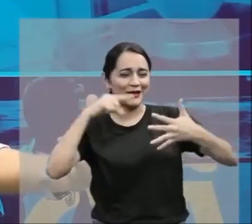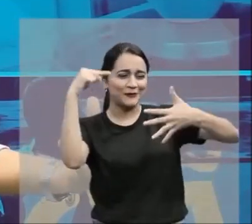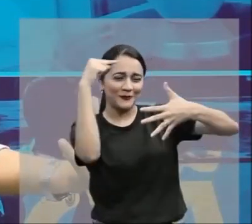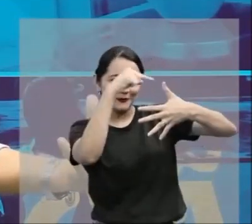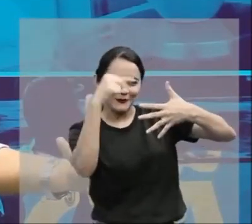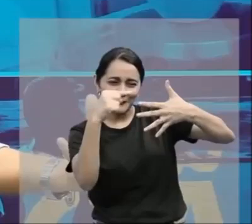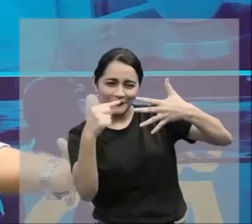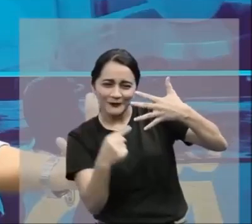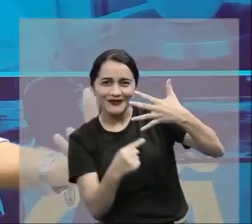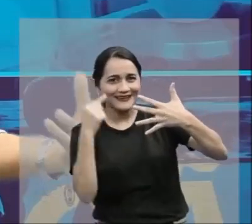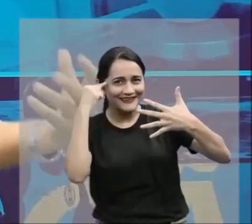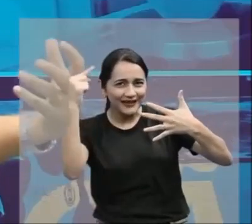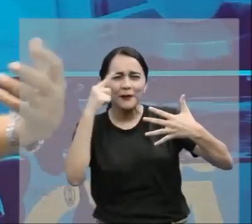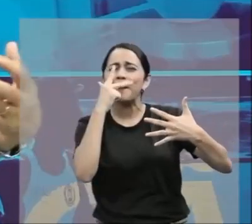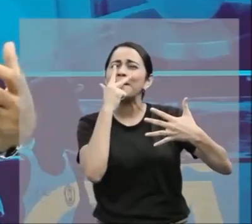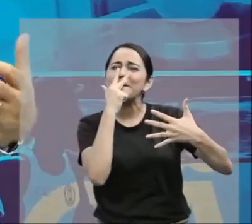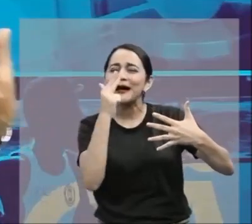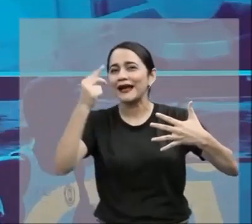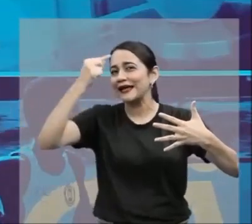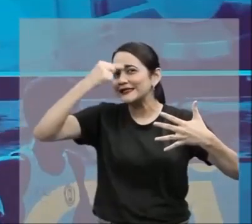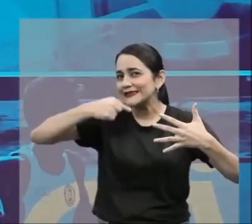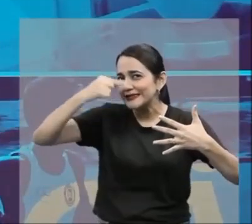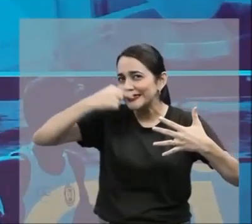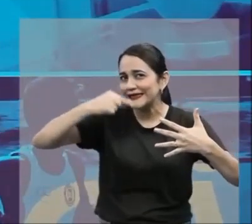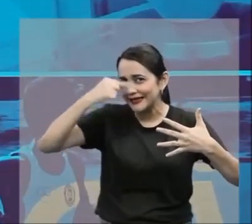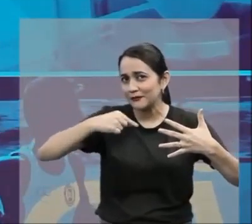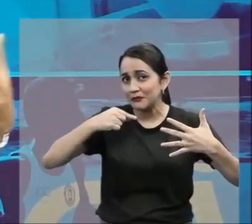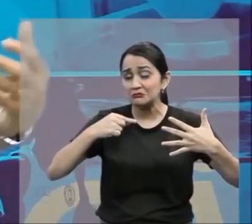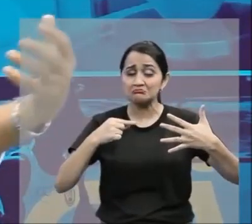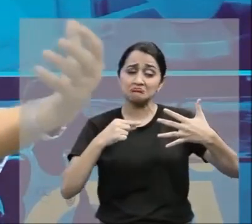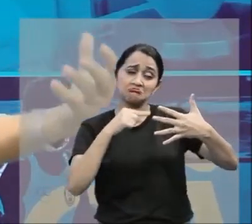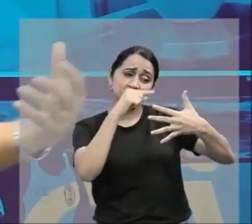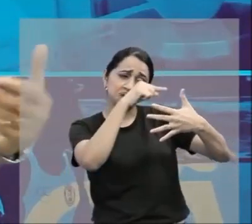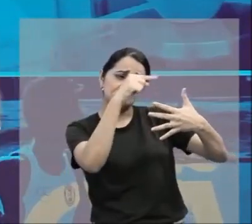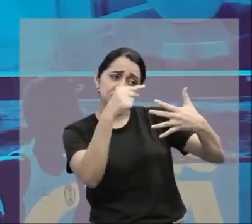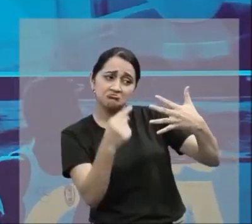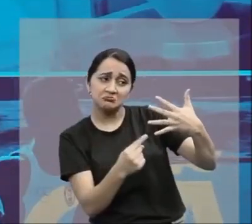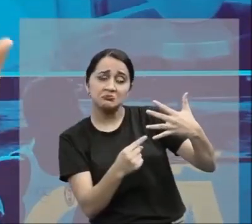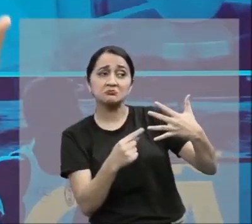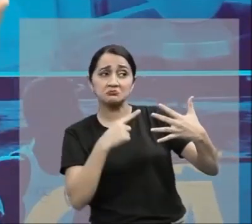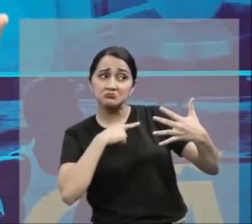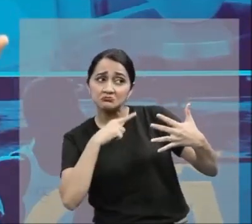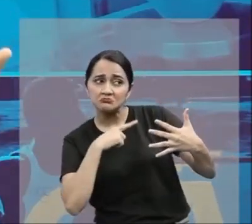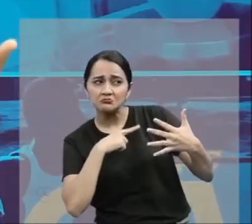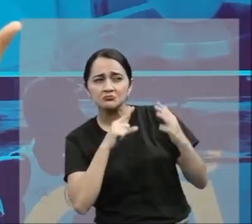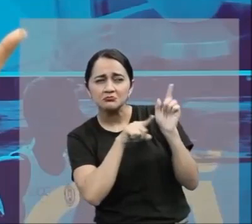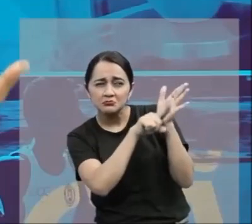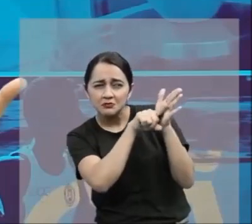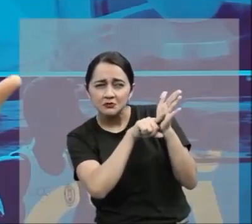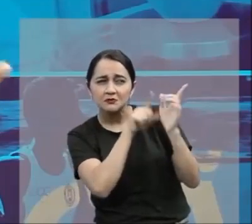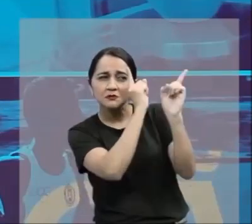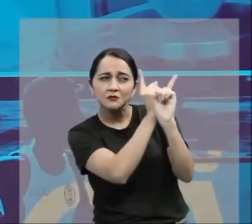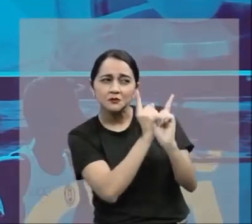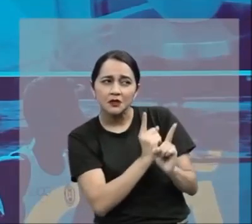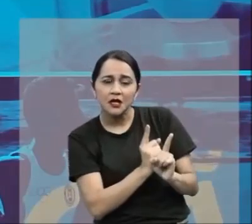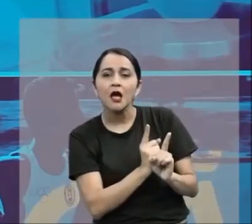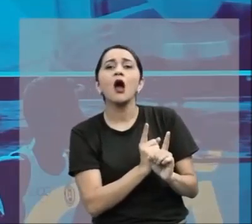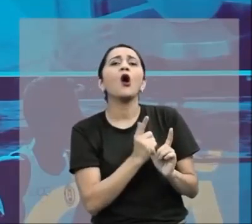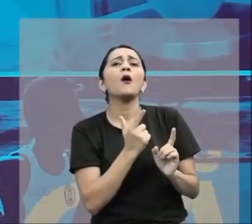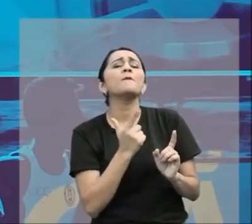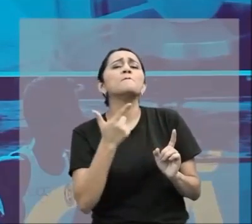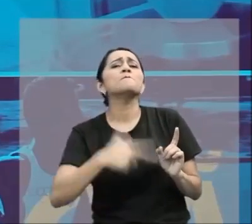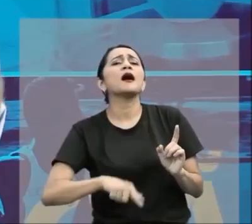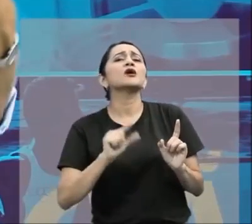estado gripal, né, que podem ter algumas situações diferenciais, ou seja,